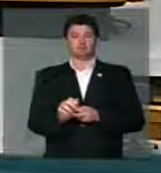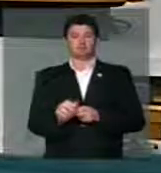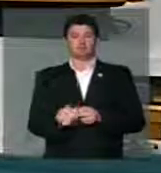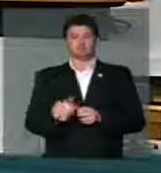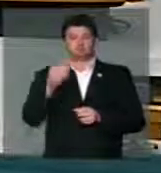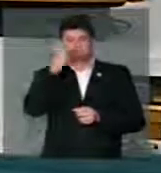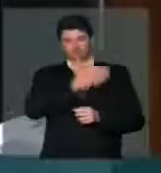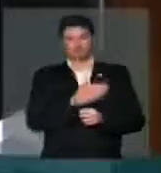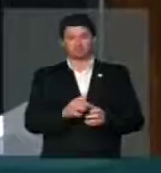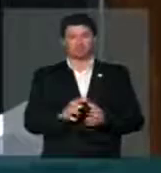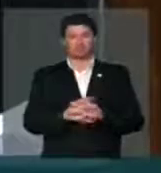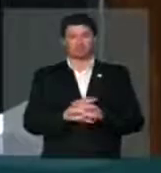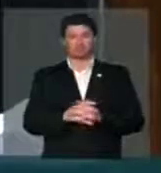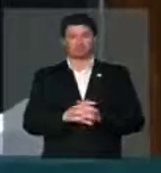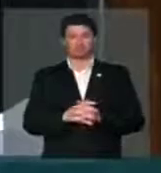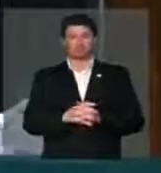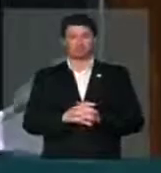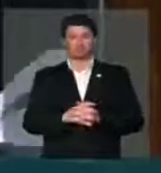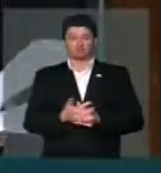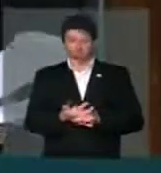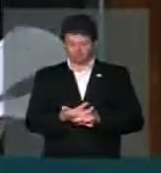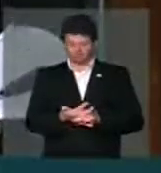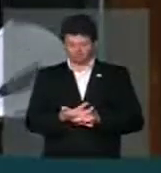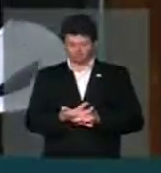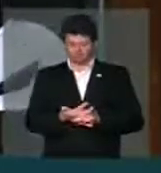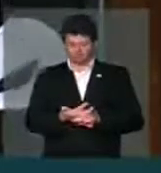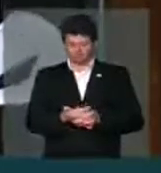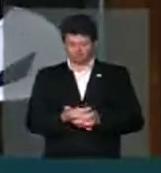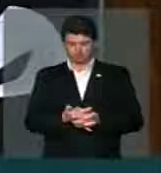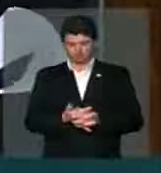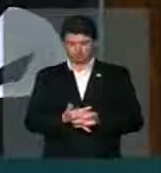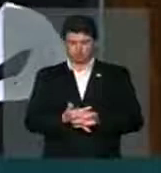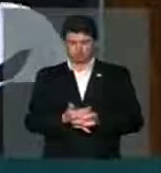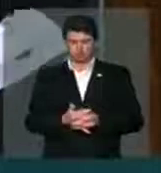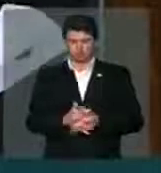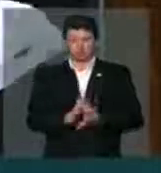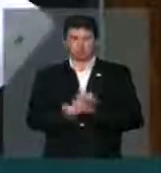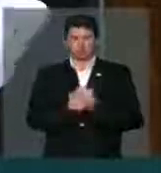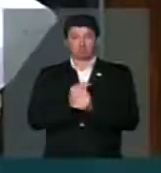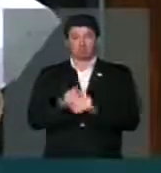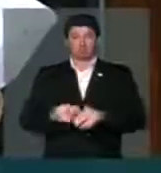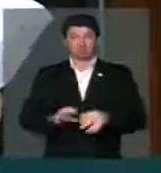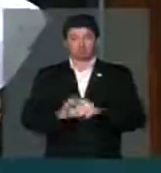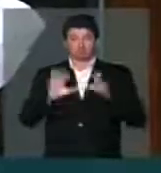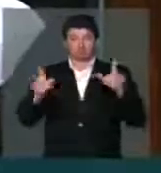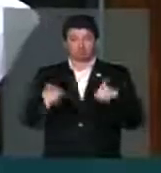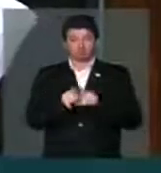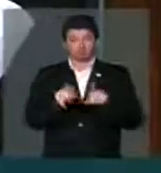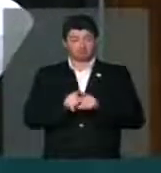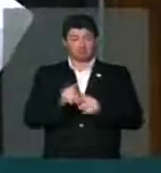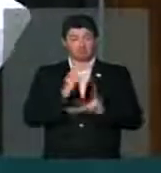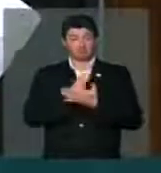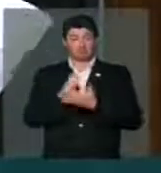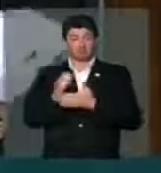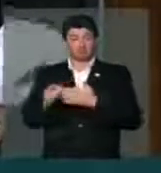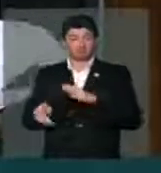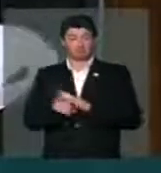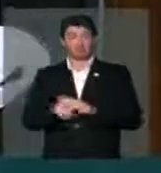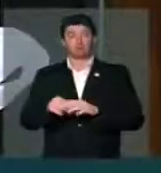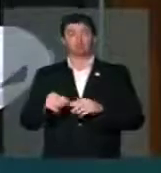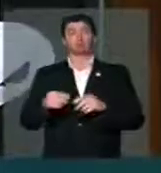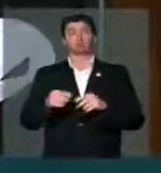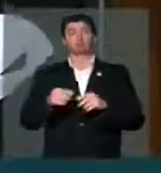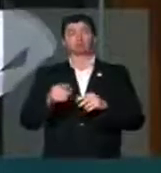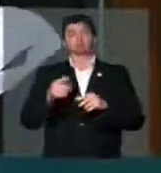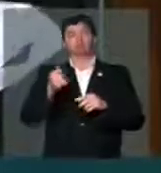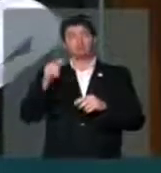Obrigado, presidente. Então recupero meu tempinho ali para poder concluir. Obrigado. A liberação da questão das parcelas de depósitos judiciais, que é um dinheiro